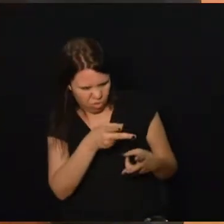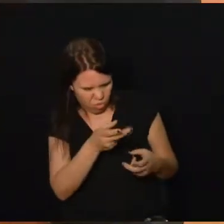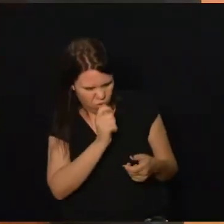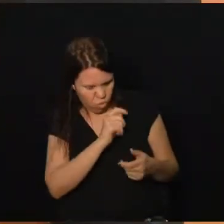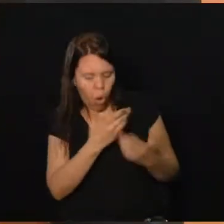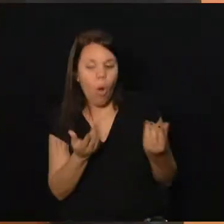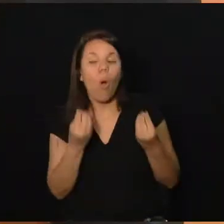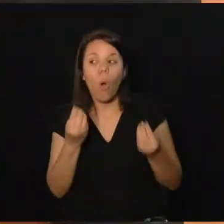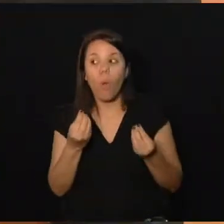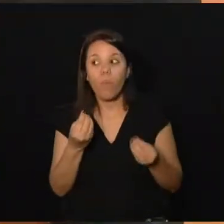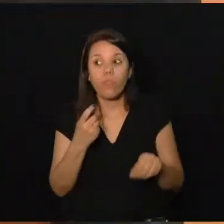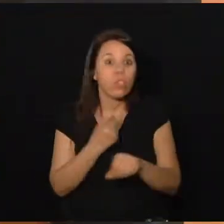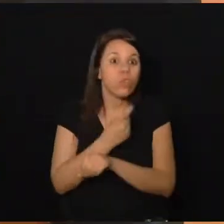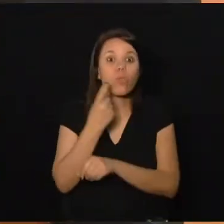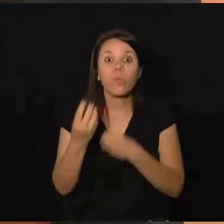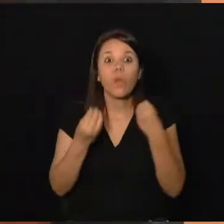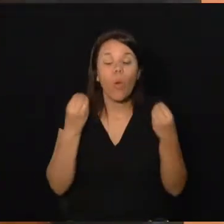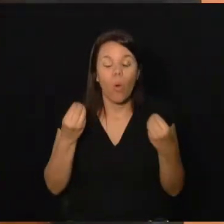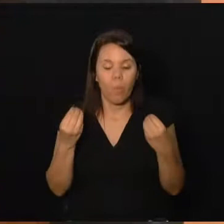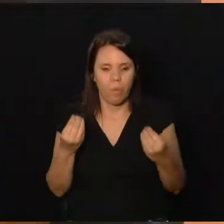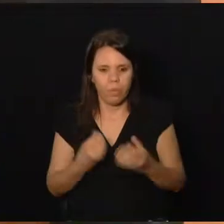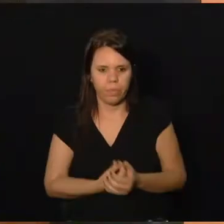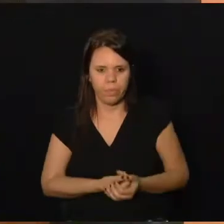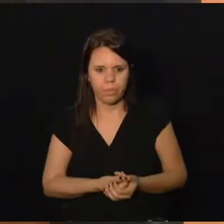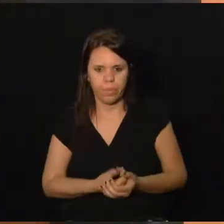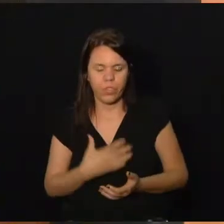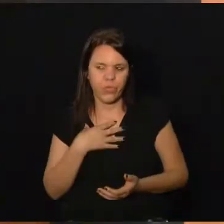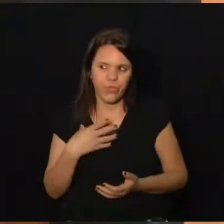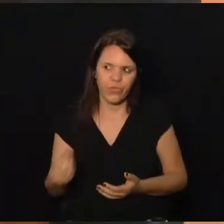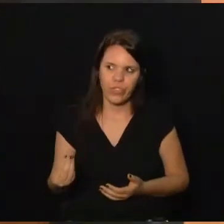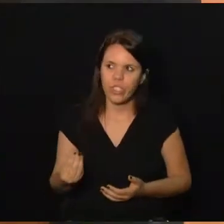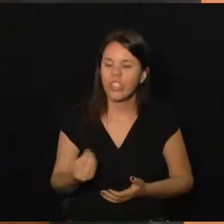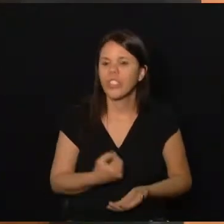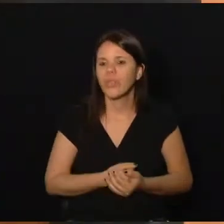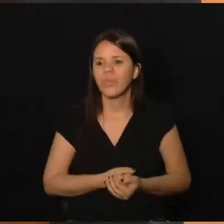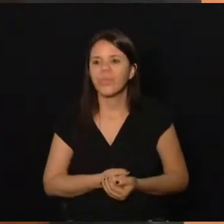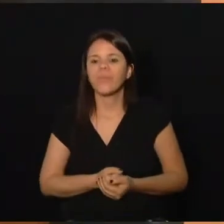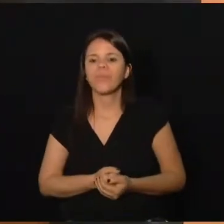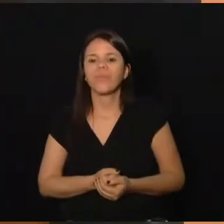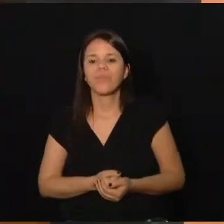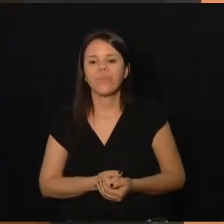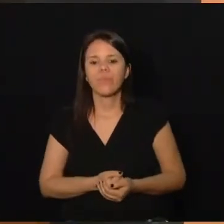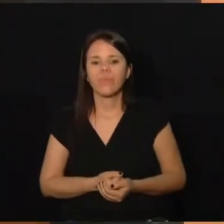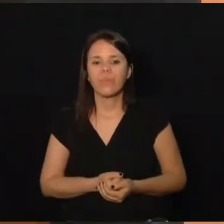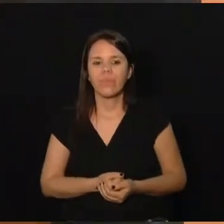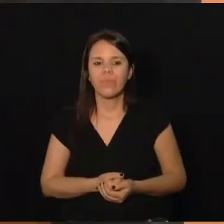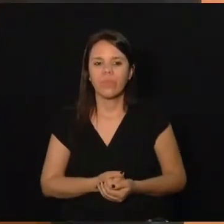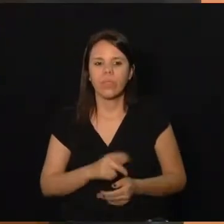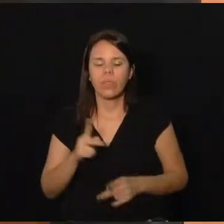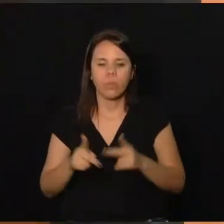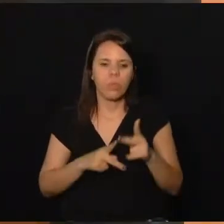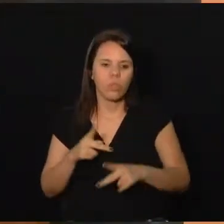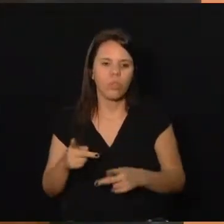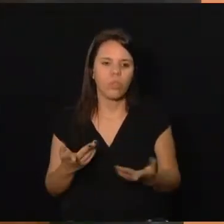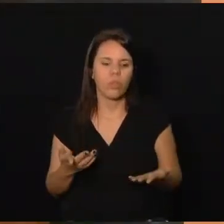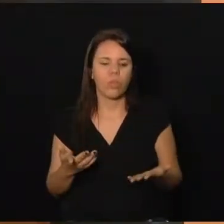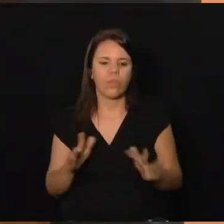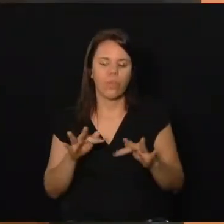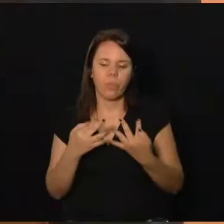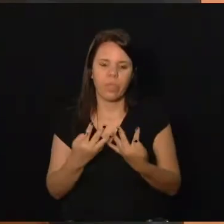Tá? Seja dos filhos, seja dos representantes legais, dos